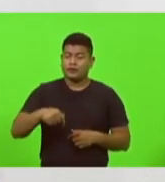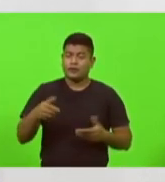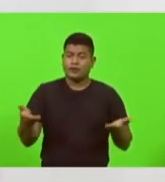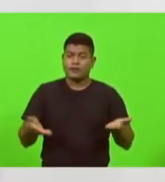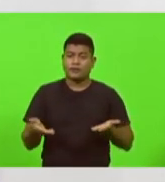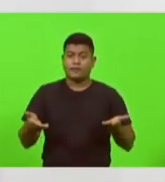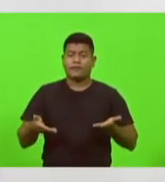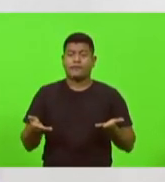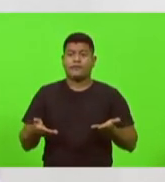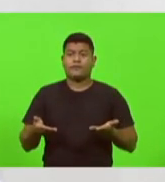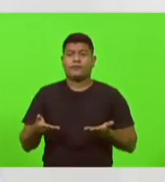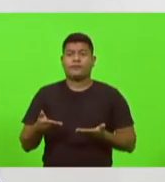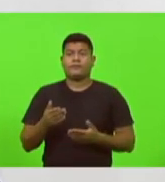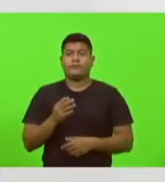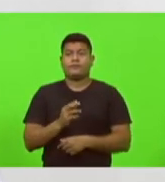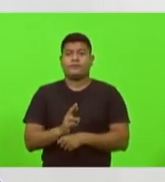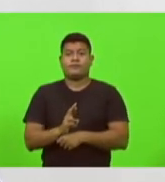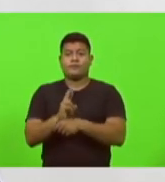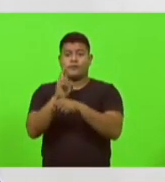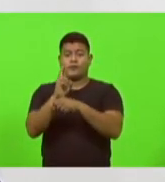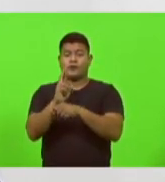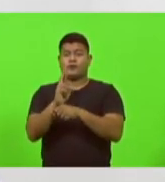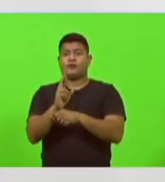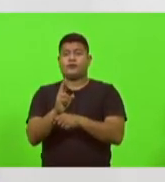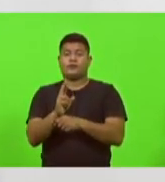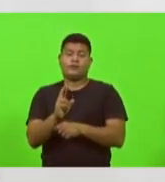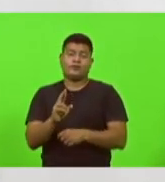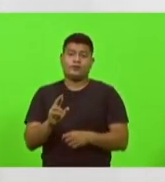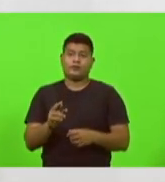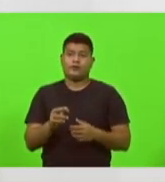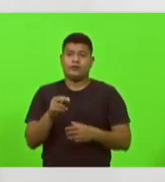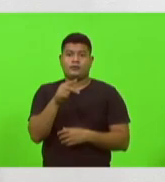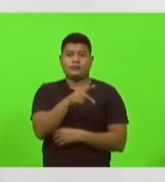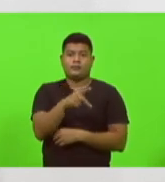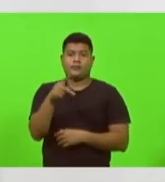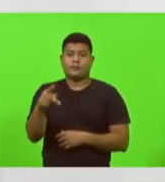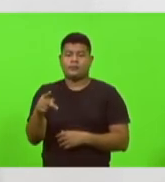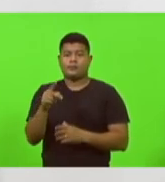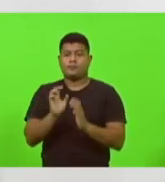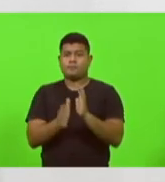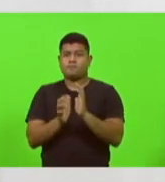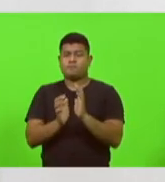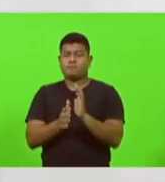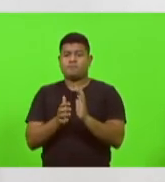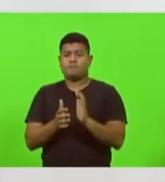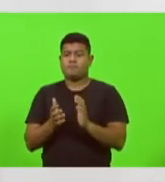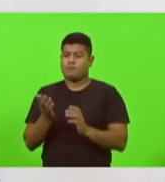em nome do Partido Progressista, do qual ele